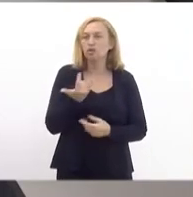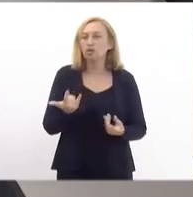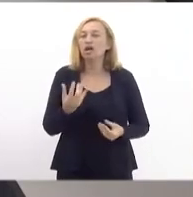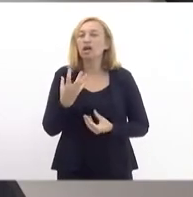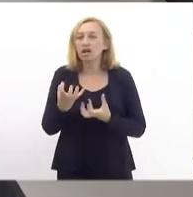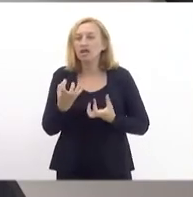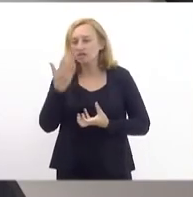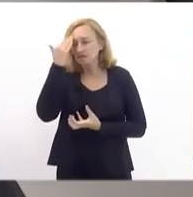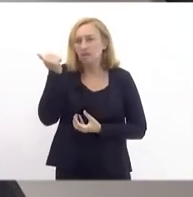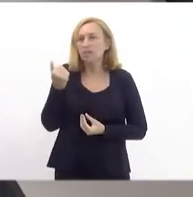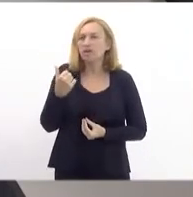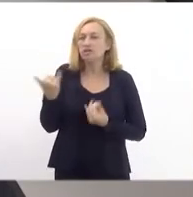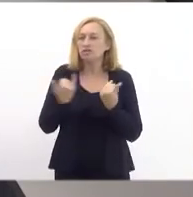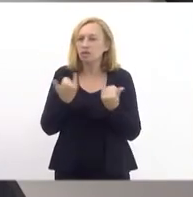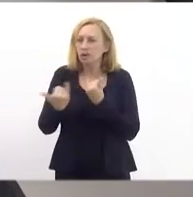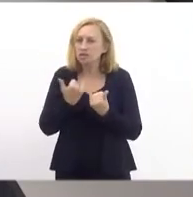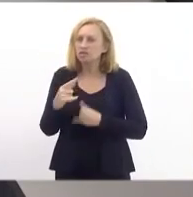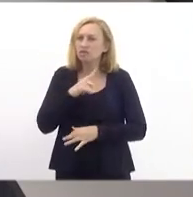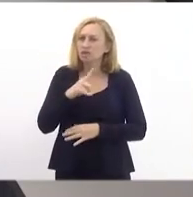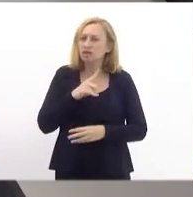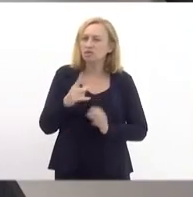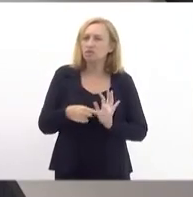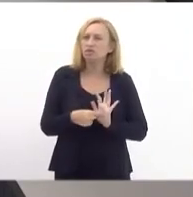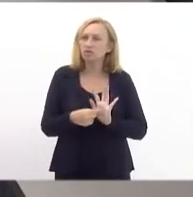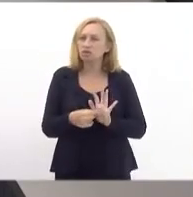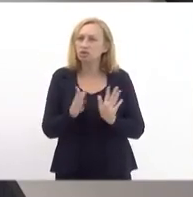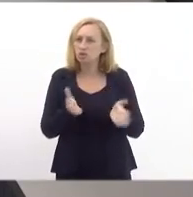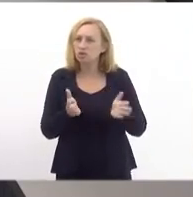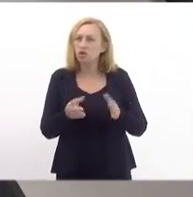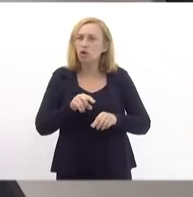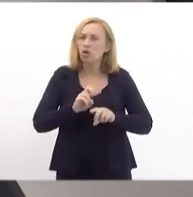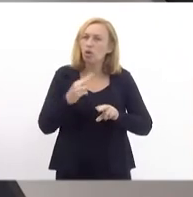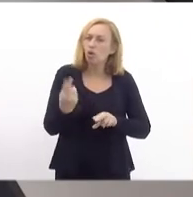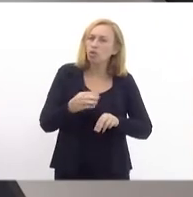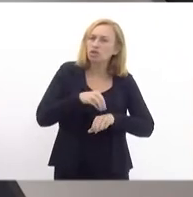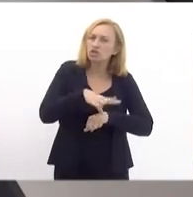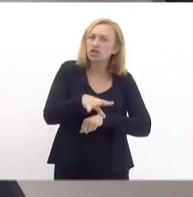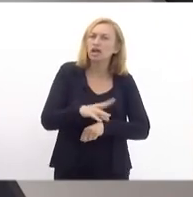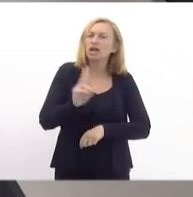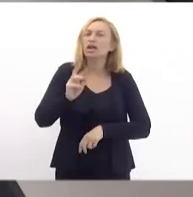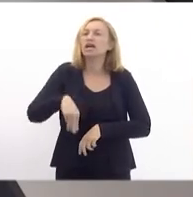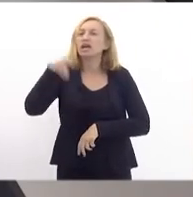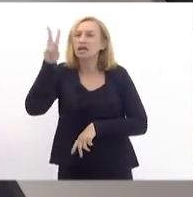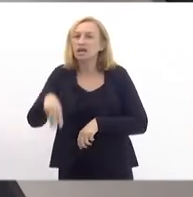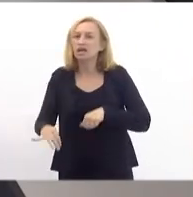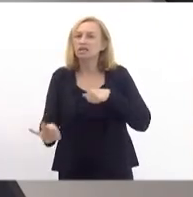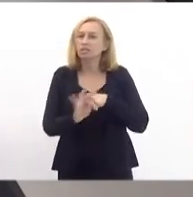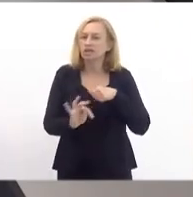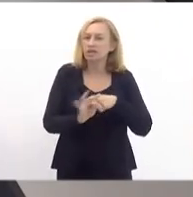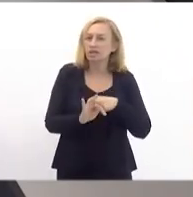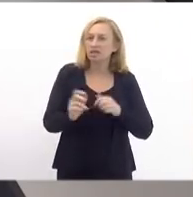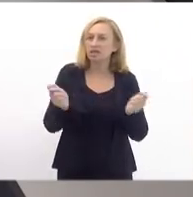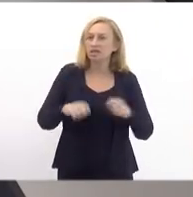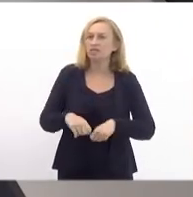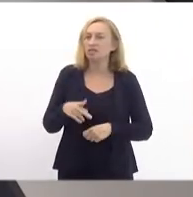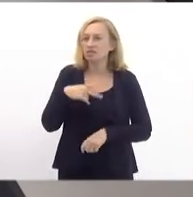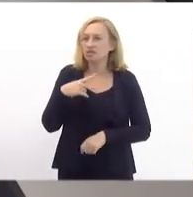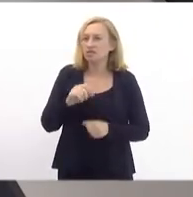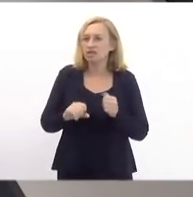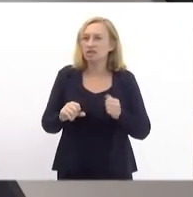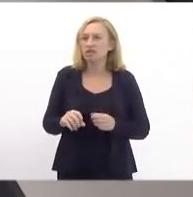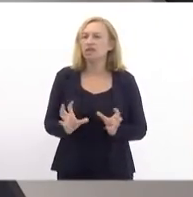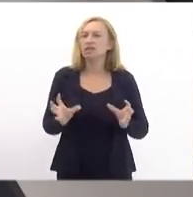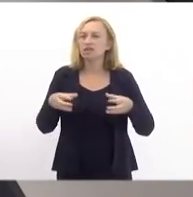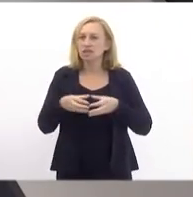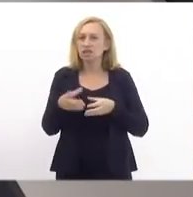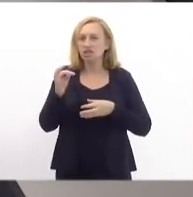se tem alguma informação que possa ser dada aqui hoje ou indicar quem tem competência técnica para fazê-lo. Dentro da Getrans, pode ser que tenha lá uma equipe